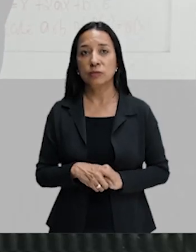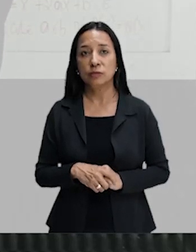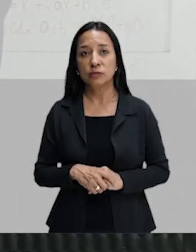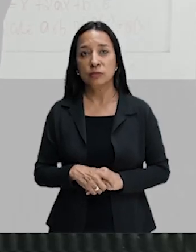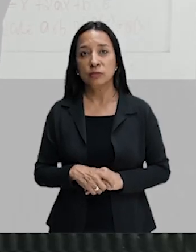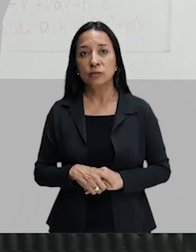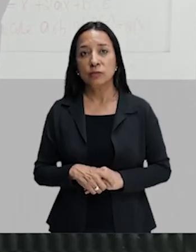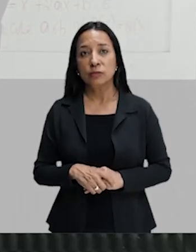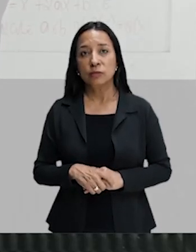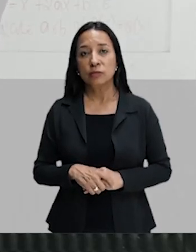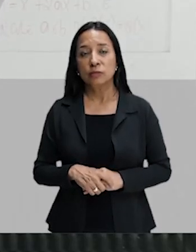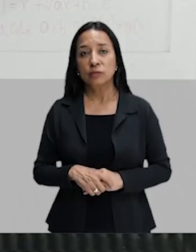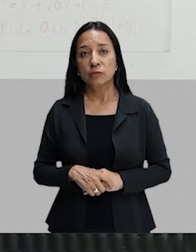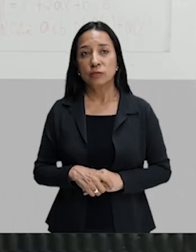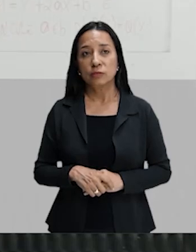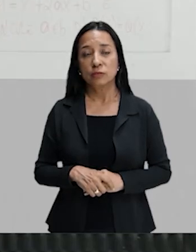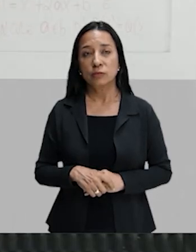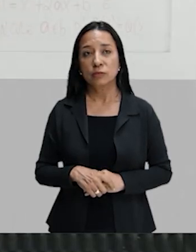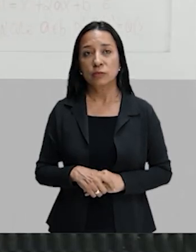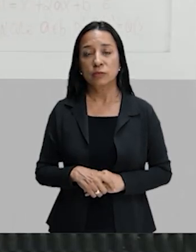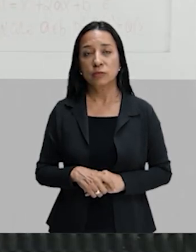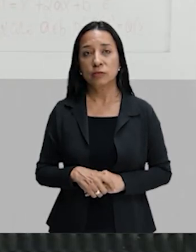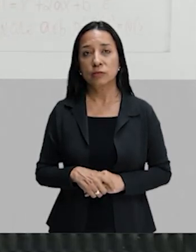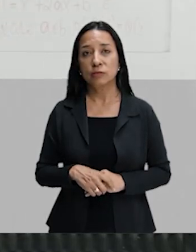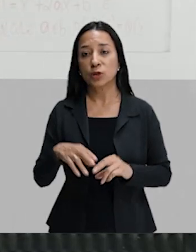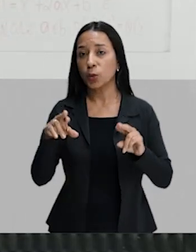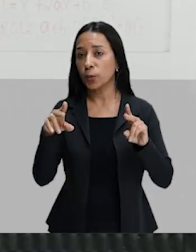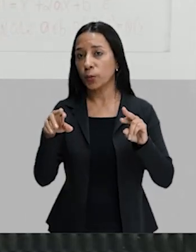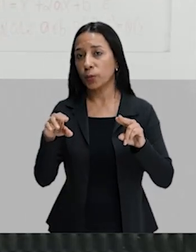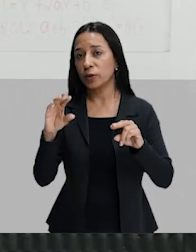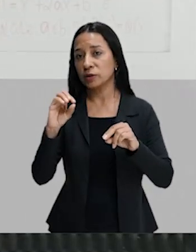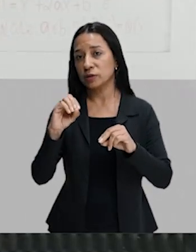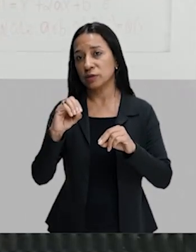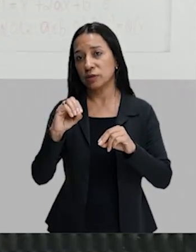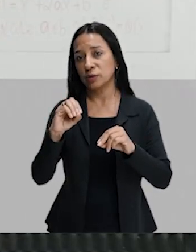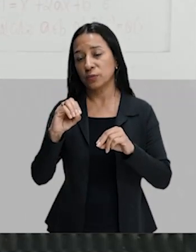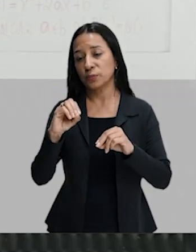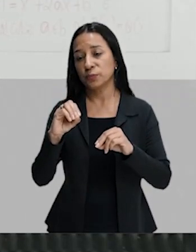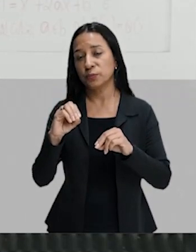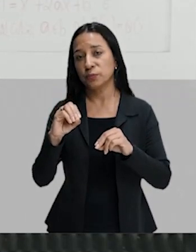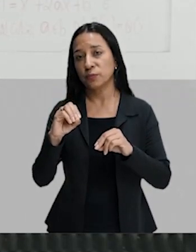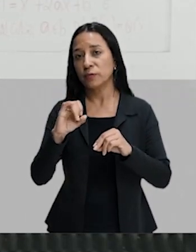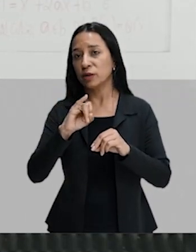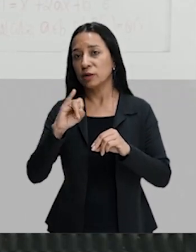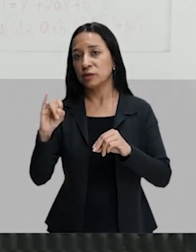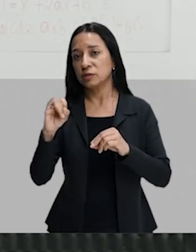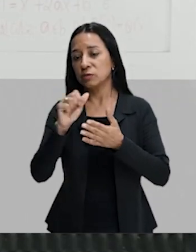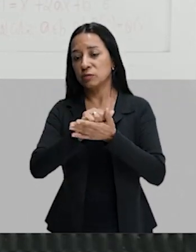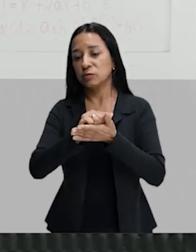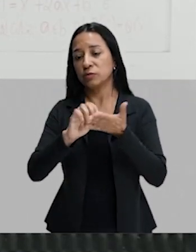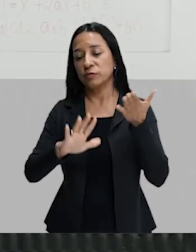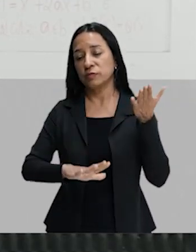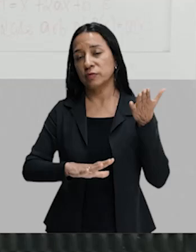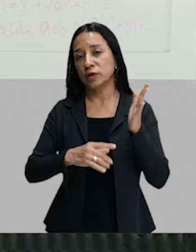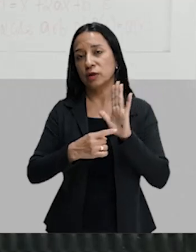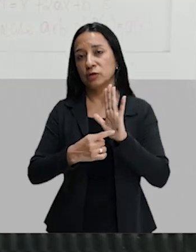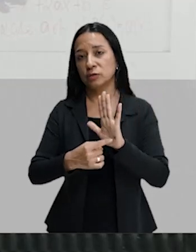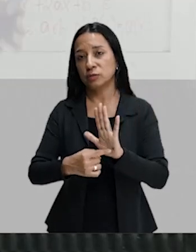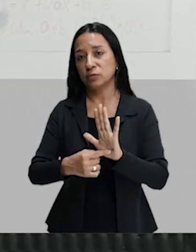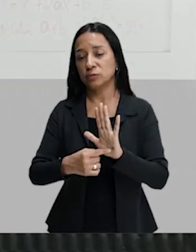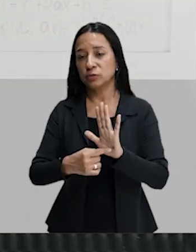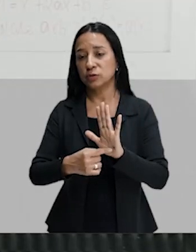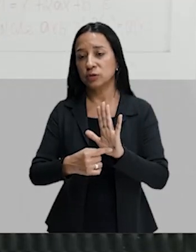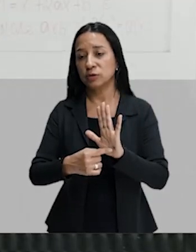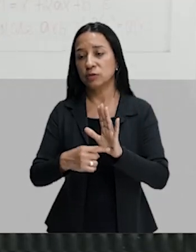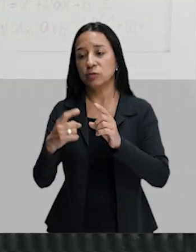nulos, ou seja, forem iguais a zero. Tá? Então, se um exercício está dizendo que um polinômio